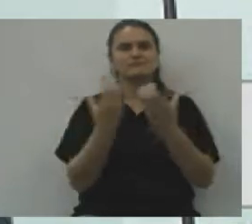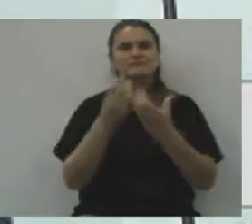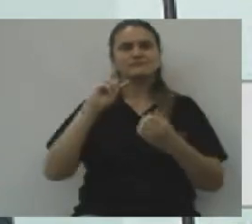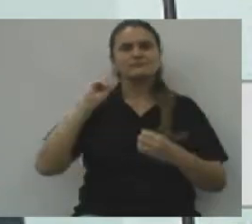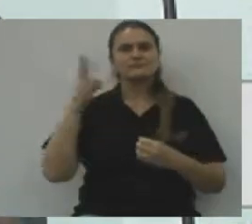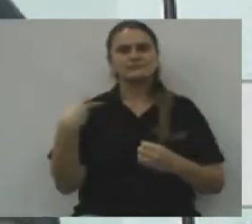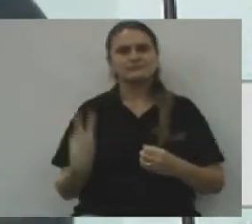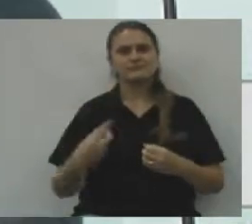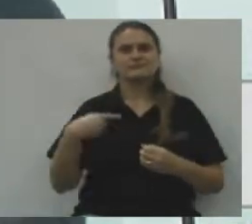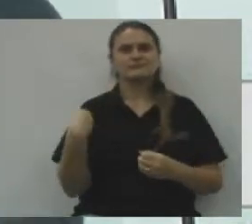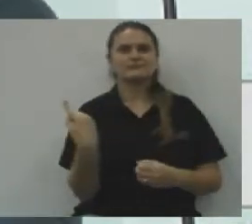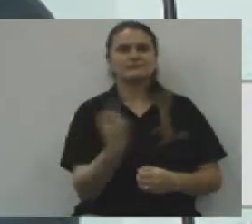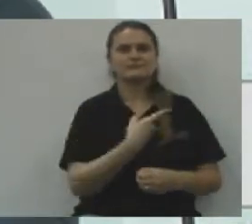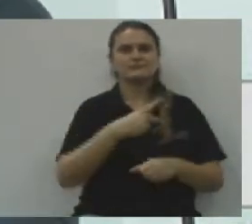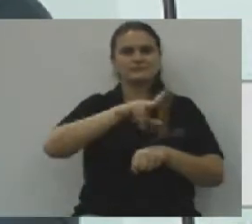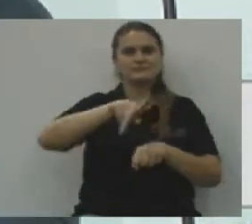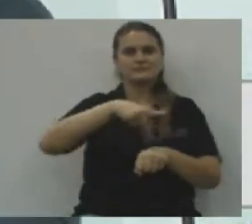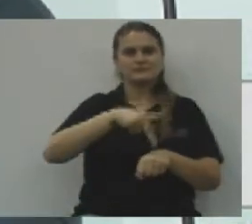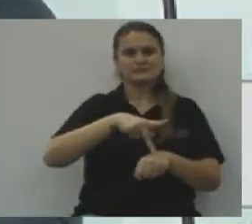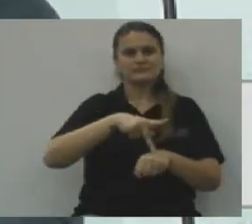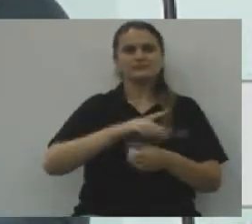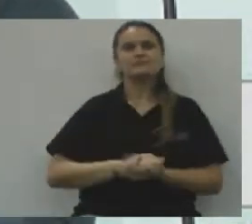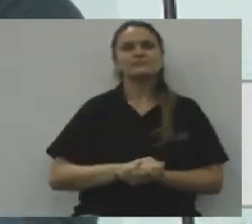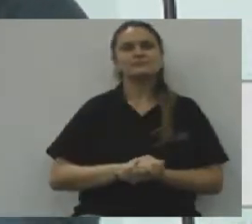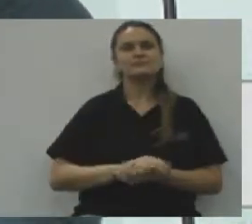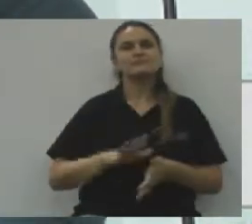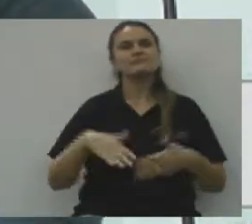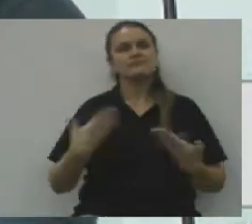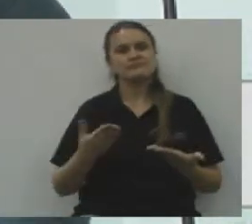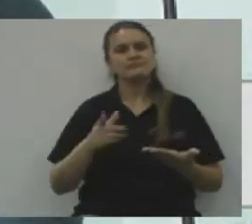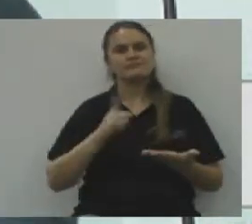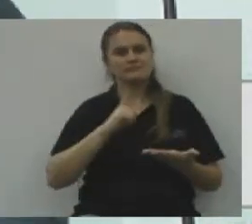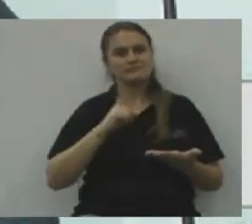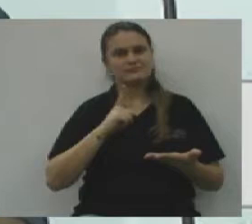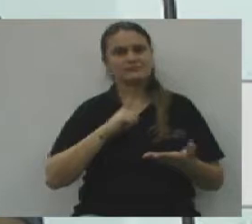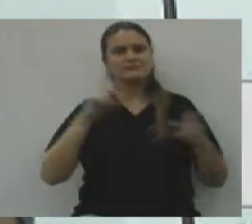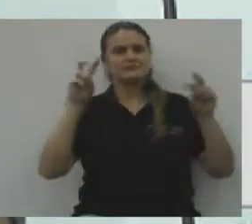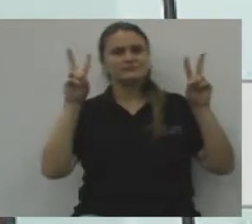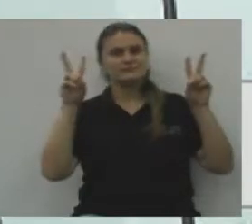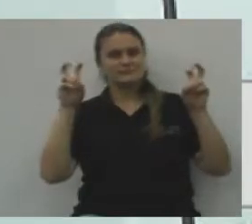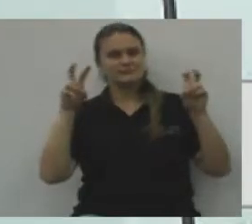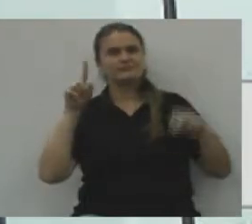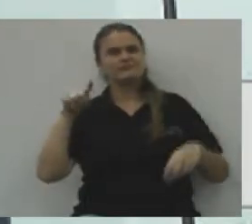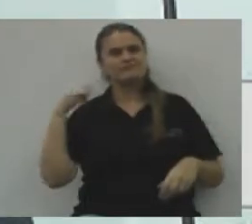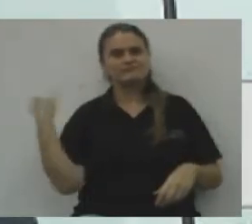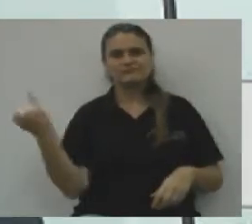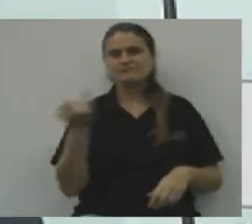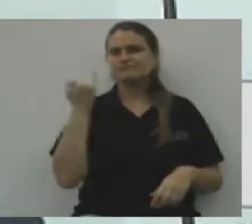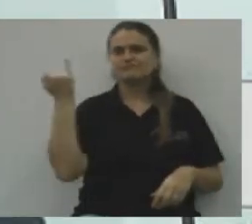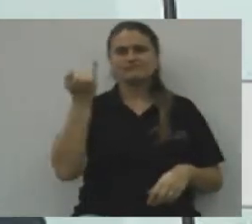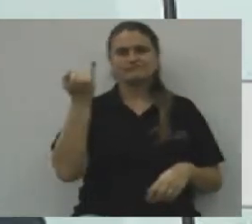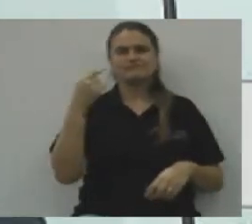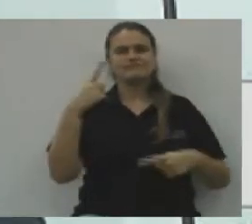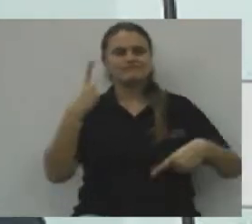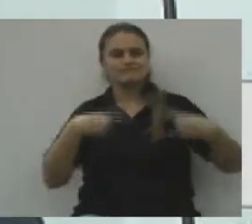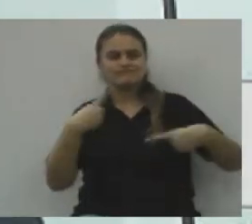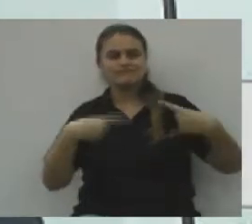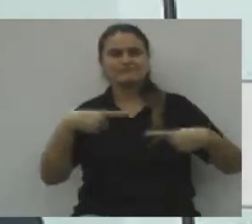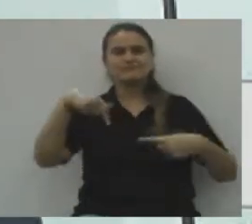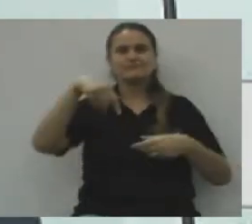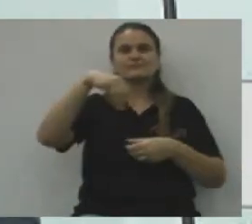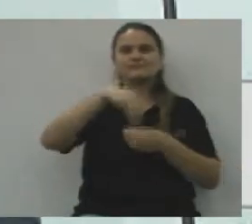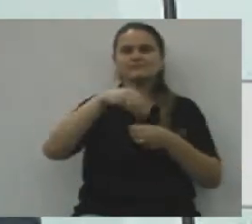de vereadores do nosso país, que se traz um tema importantíssimo para debater aqui